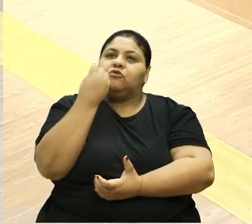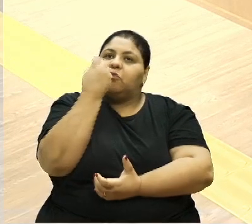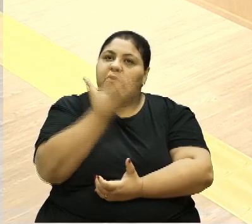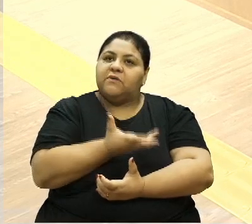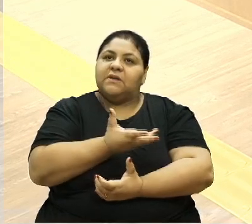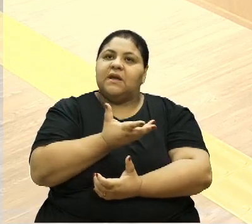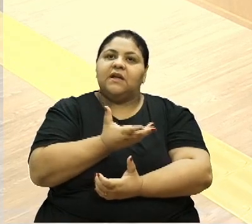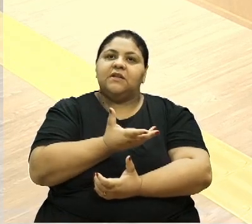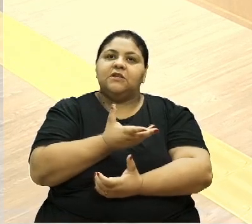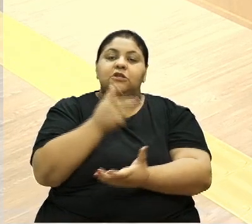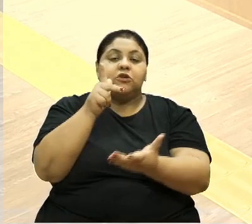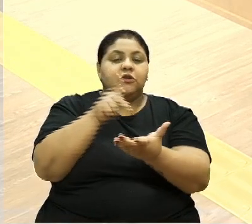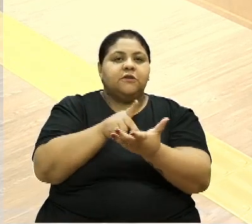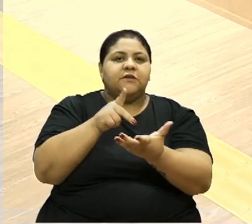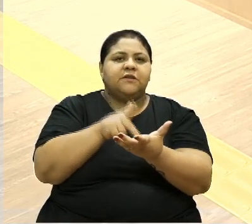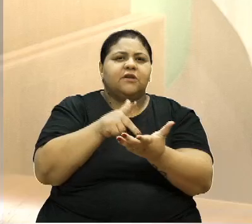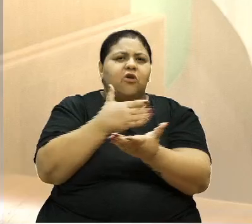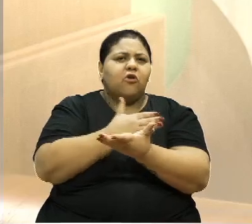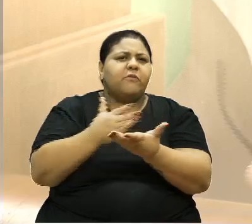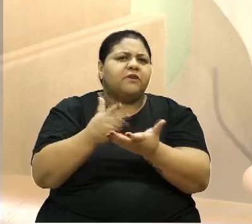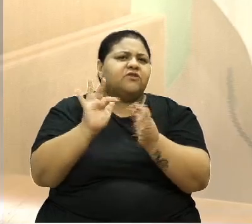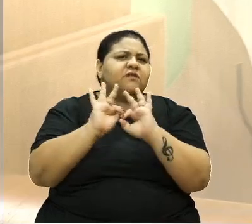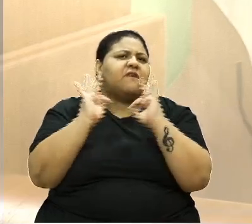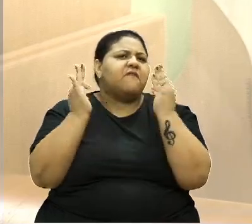franqueza. E isso vem de família.